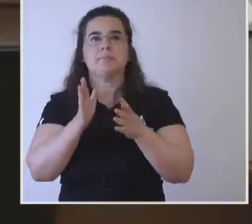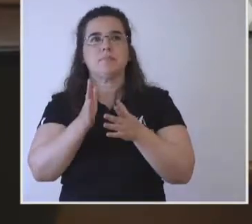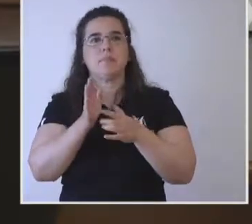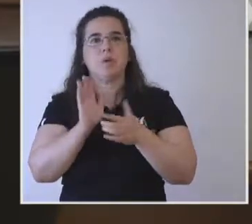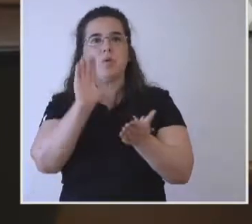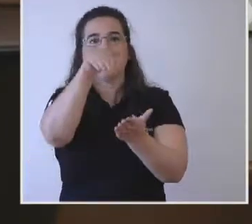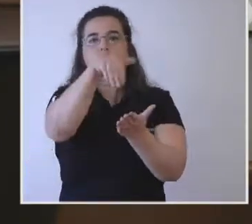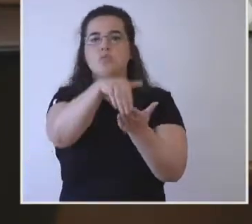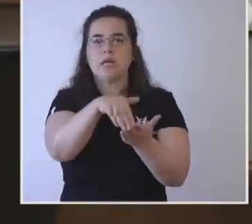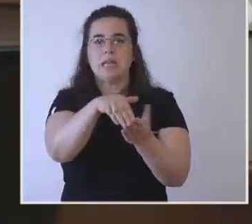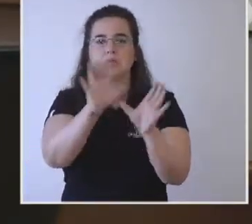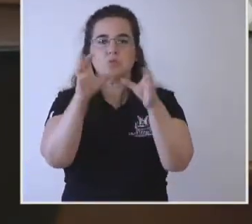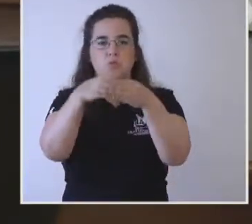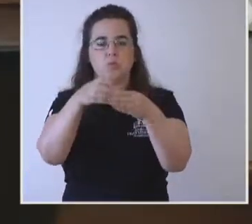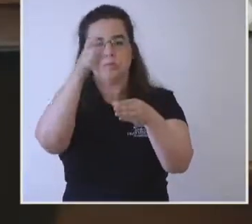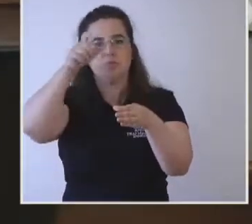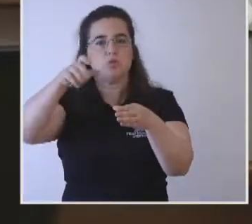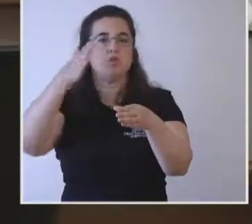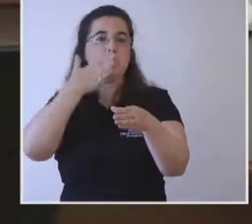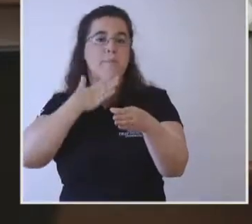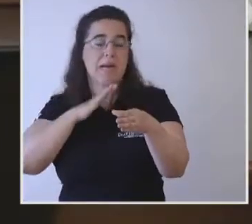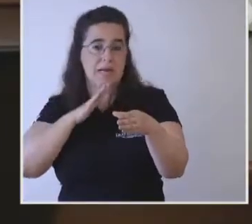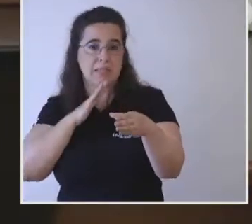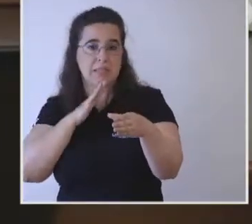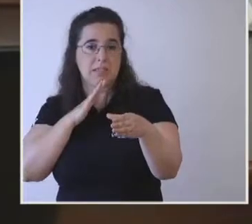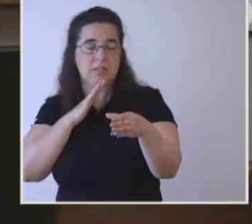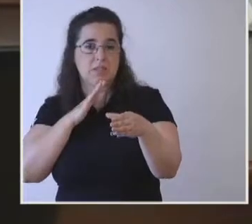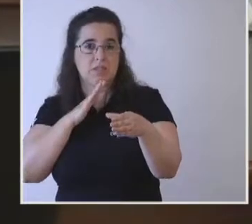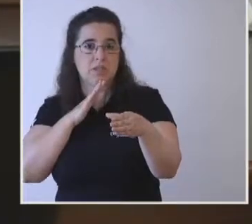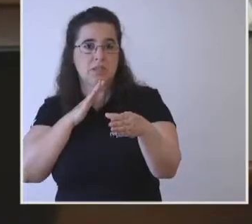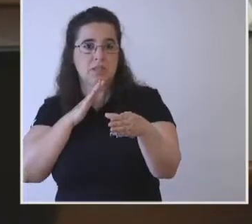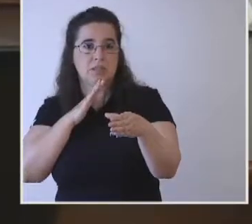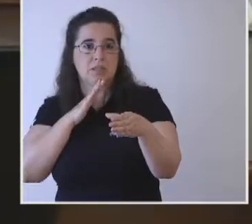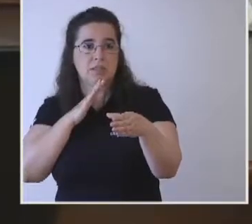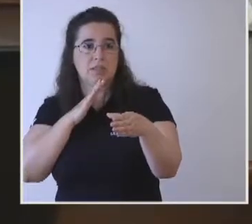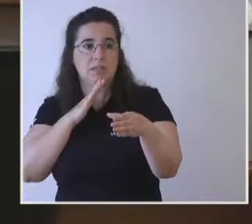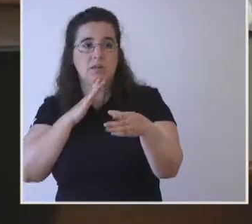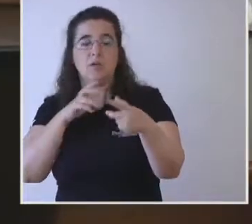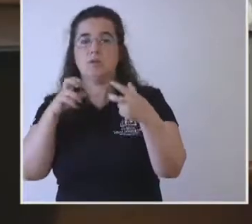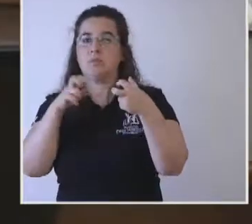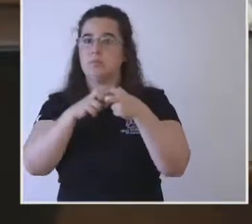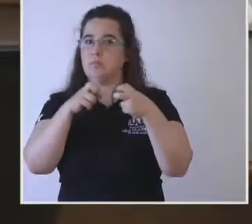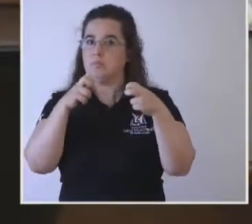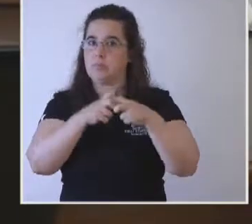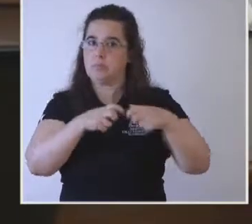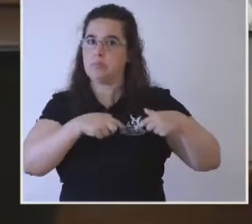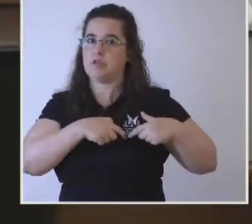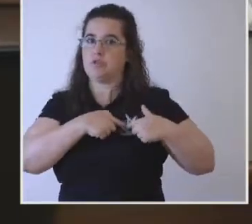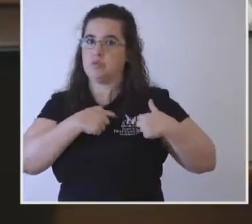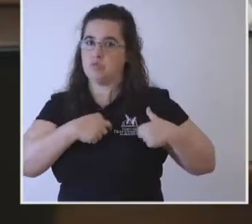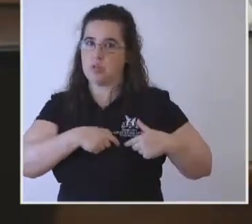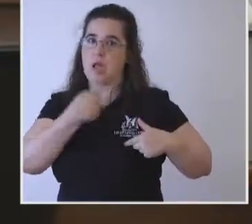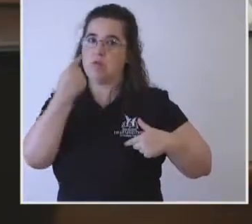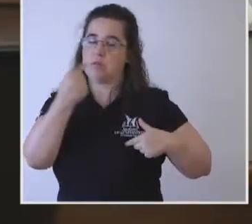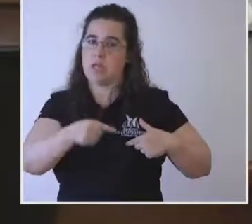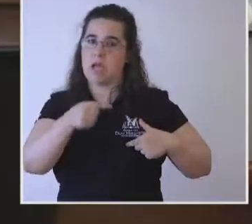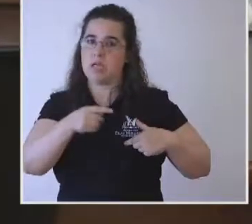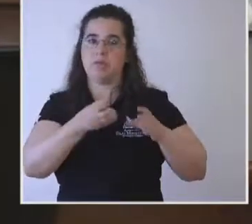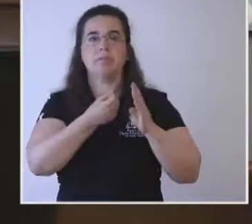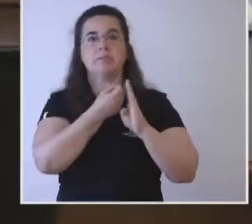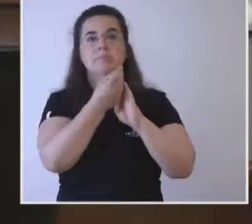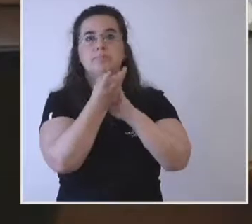só a que ponto chega a complexidade de um estudo deste. Há vários fatores de risco cardiovascular. Nós só vamos escolher 4.